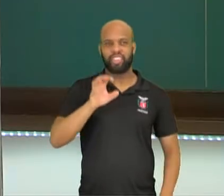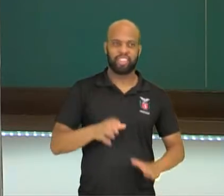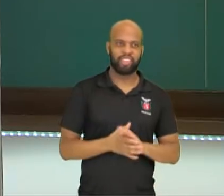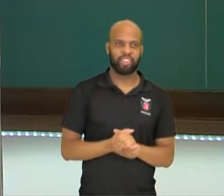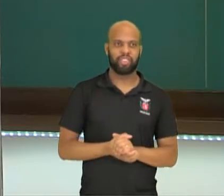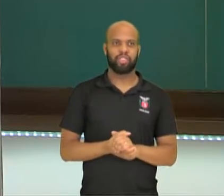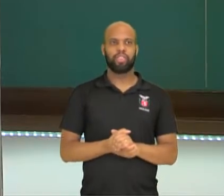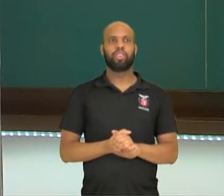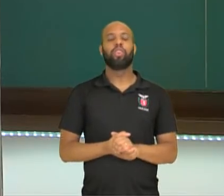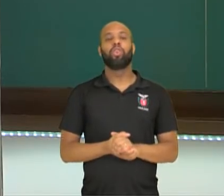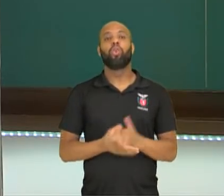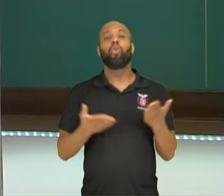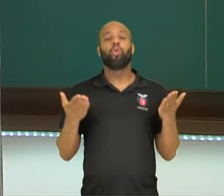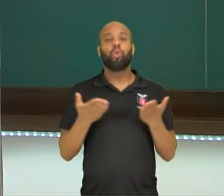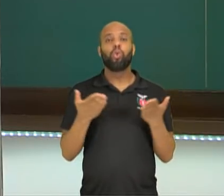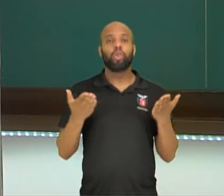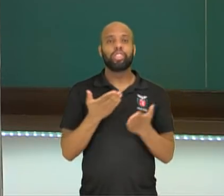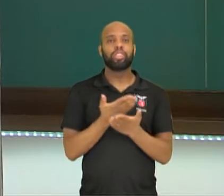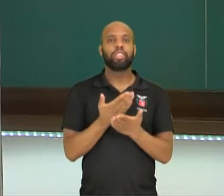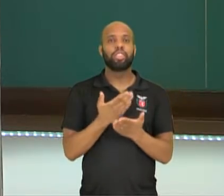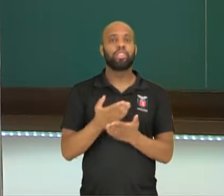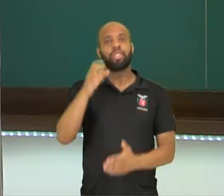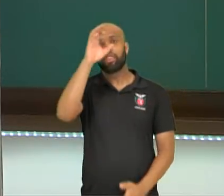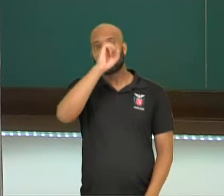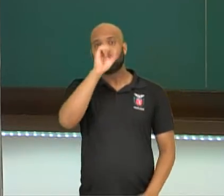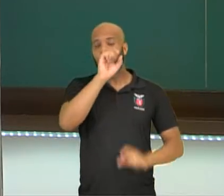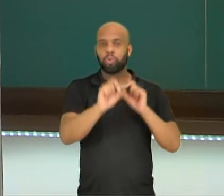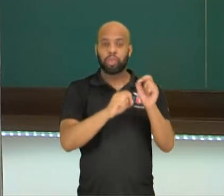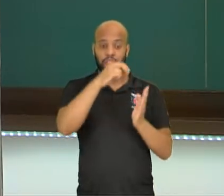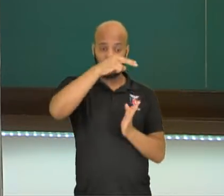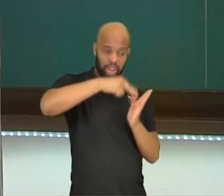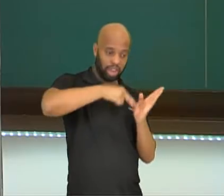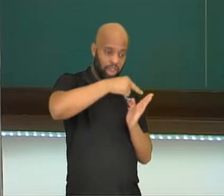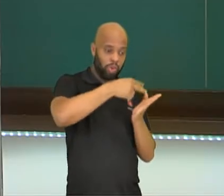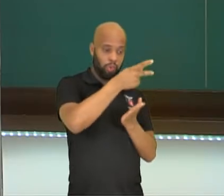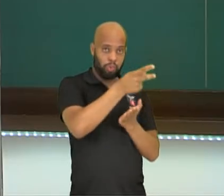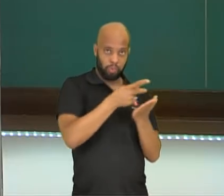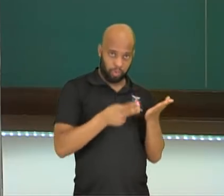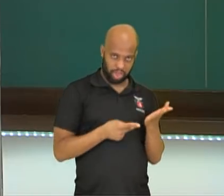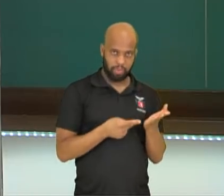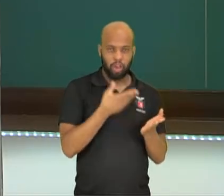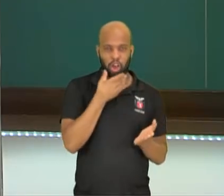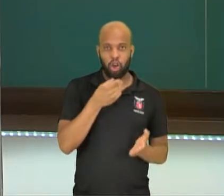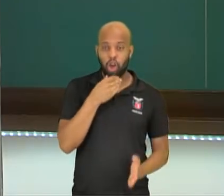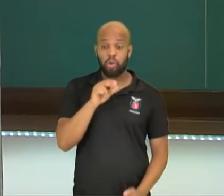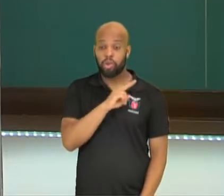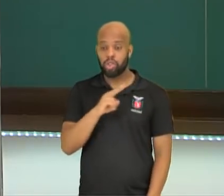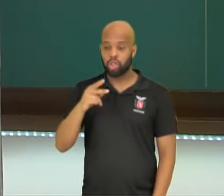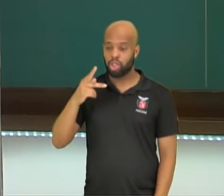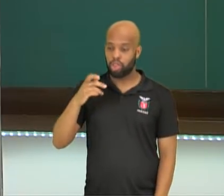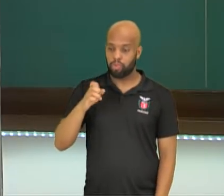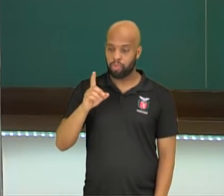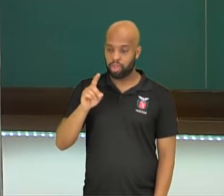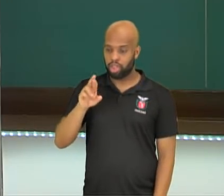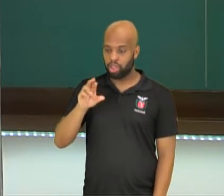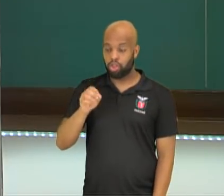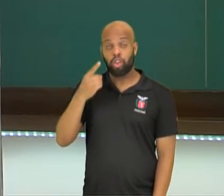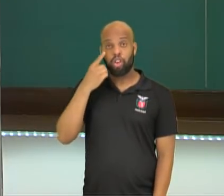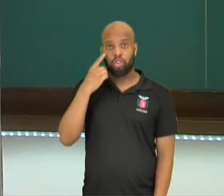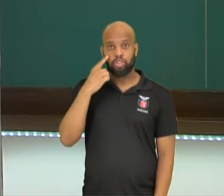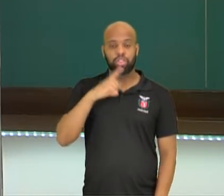né, pessoal? Então, hoje nós lemos um poema de Pedro Bandeira, vimos a diferença